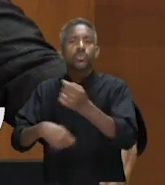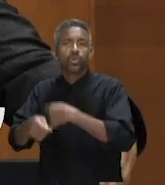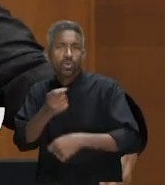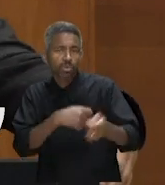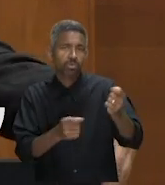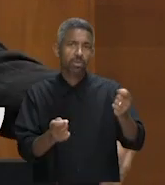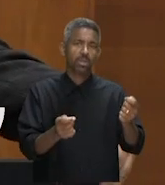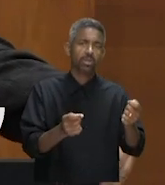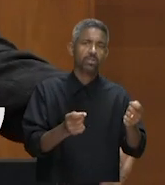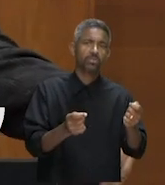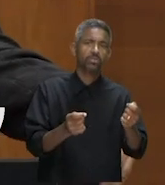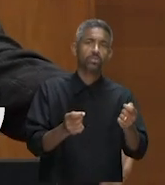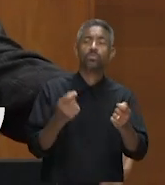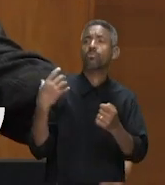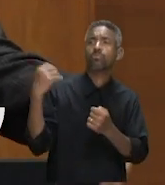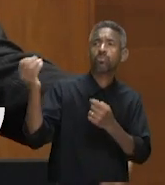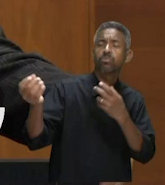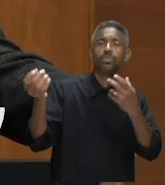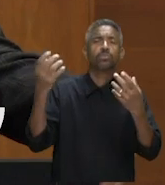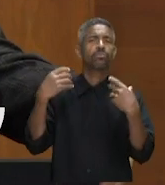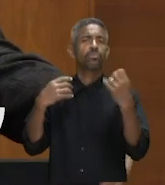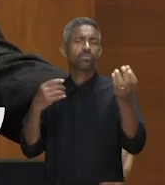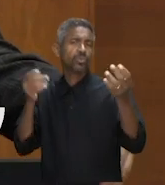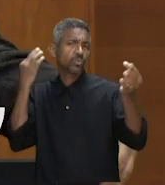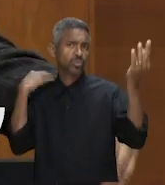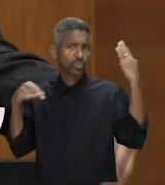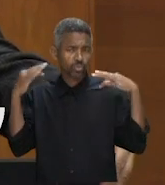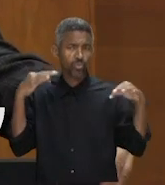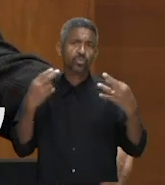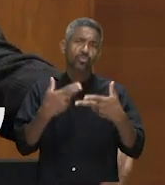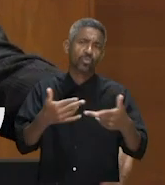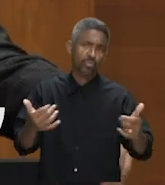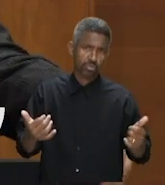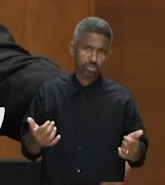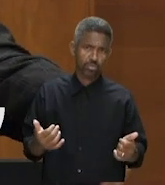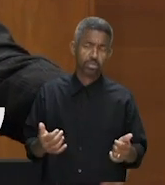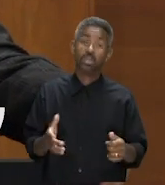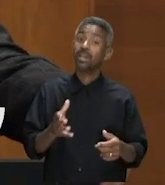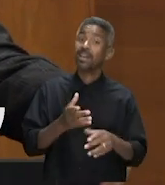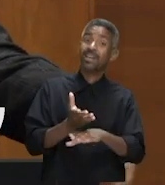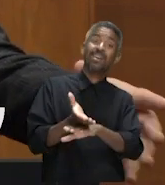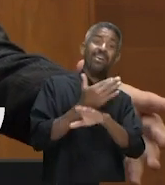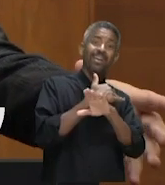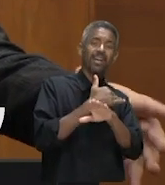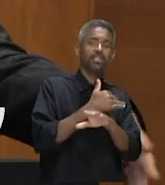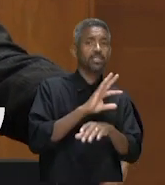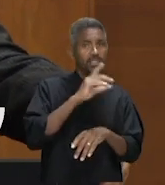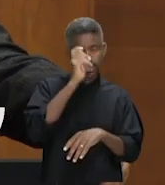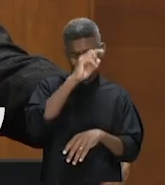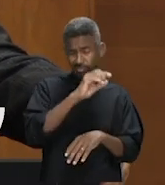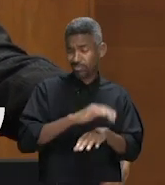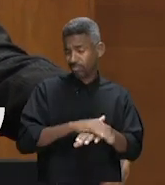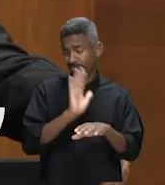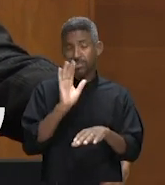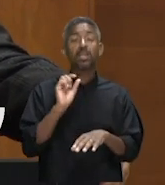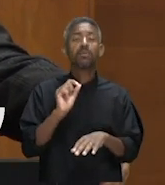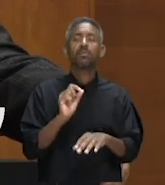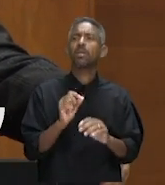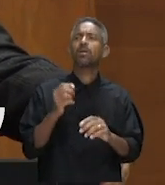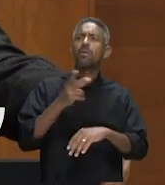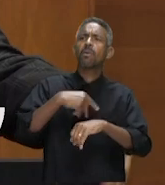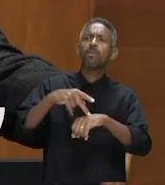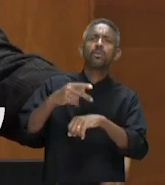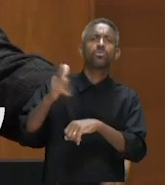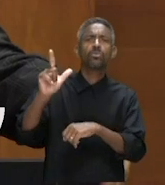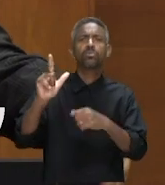muitas vezes saindo de Cuiabá para qualquer região do Brasil, mas com essa internacionalização a gente terá condição de